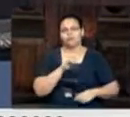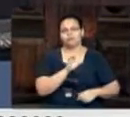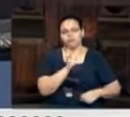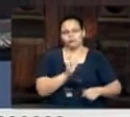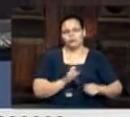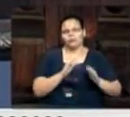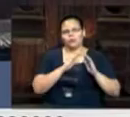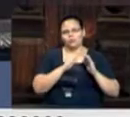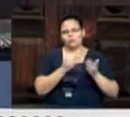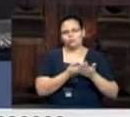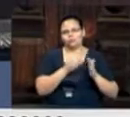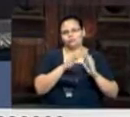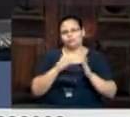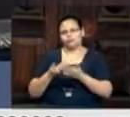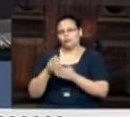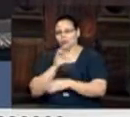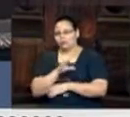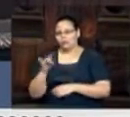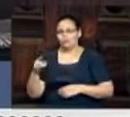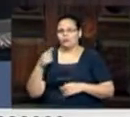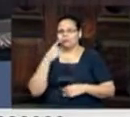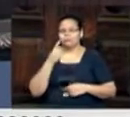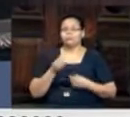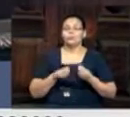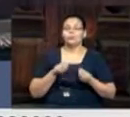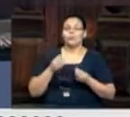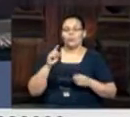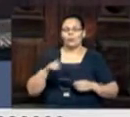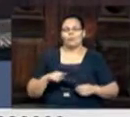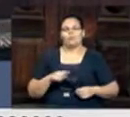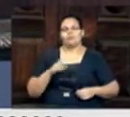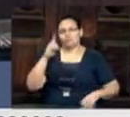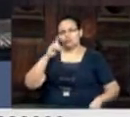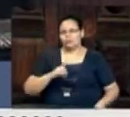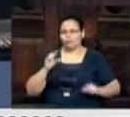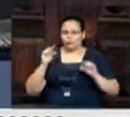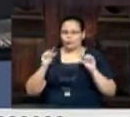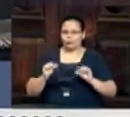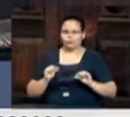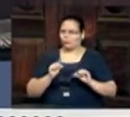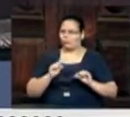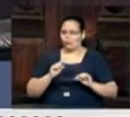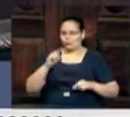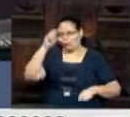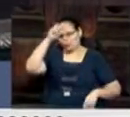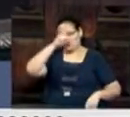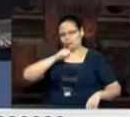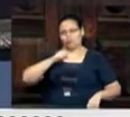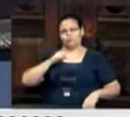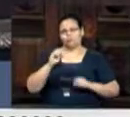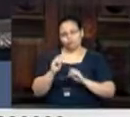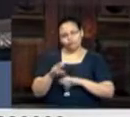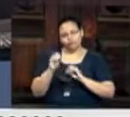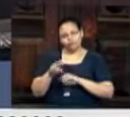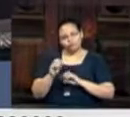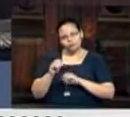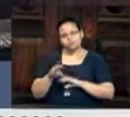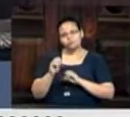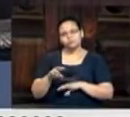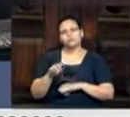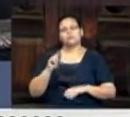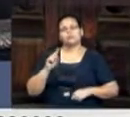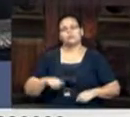uma situação, e isso não pode ser tratado como um direito menor. Isso é um direito à educação, é um direito líquido e certo, é um